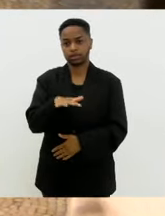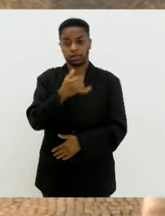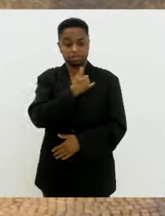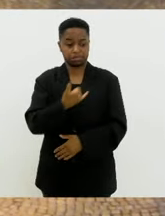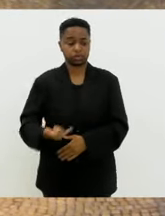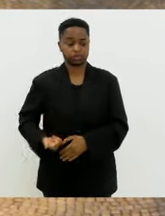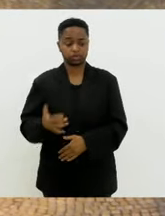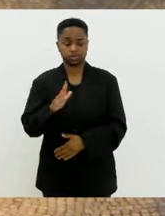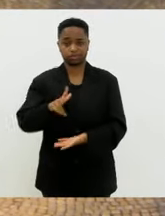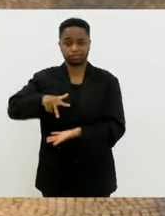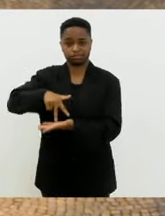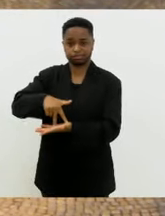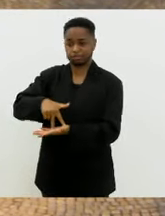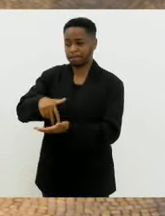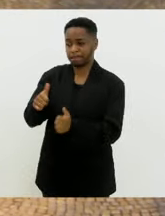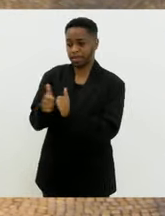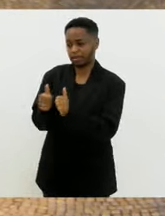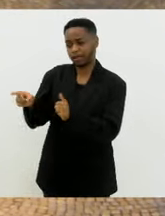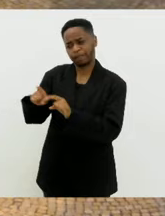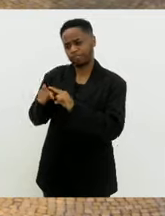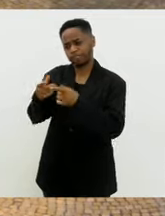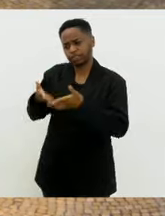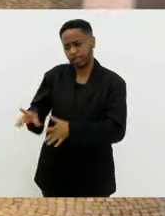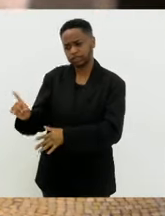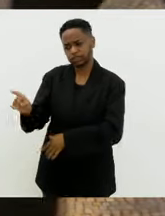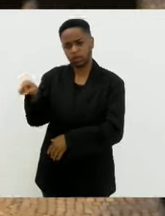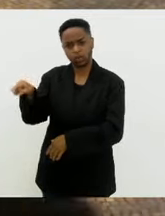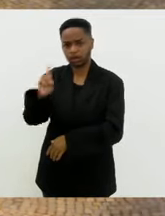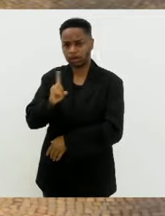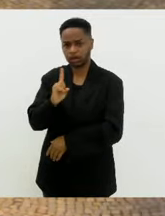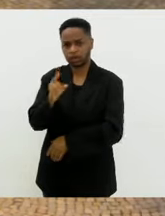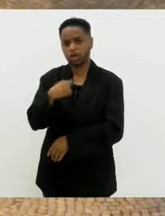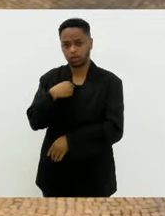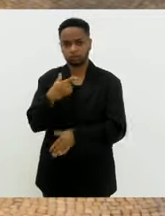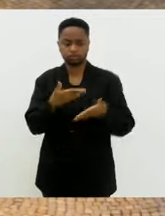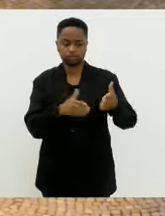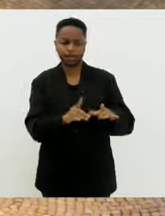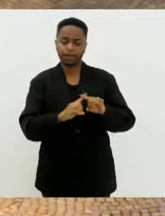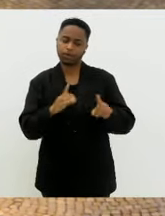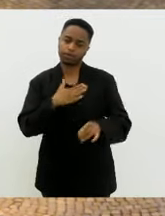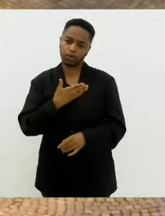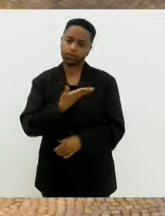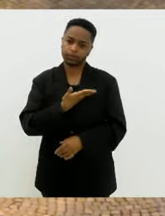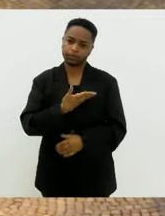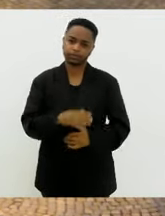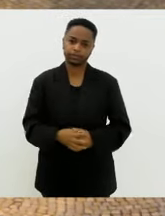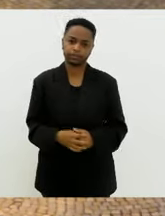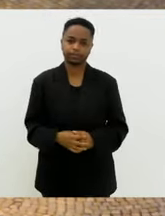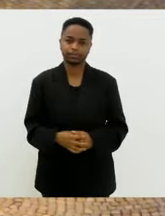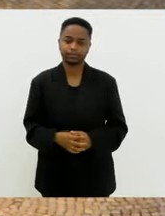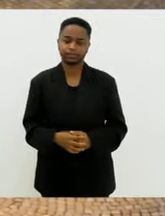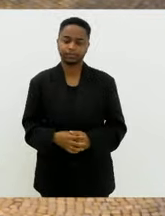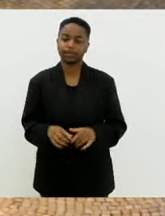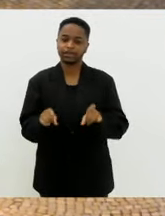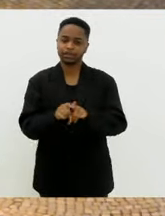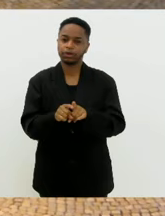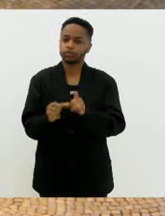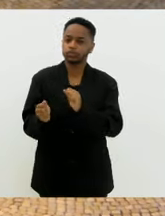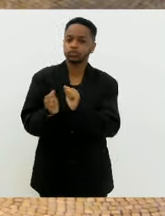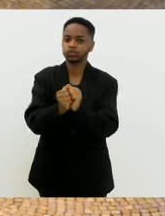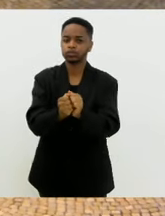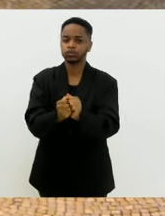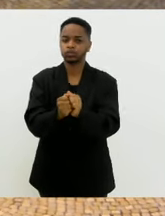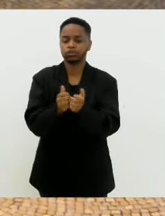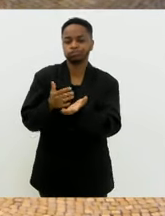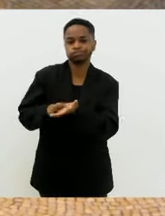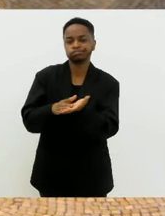Vossa Excelência. Mas ele não nasceu lá, eu nasci no Campinho, mas é meu amigo, e ele desfila na escola de samba lá